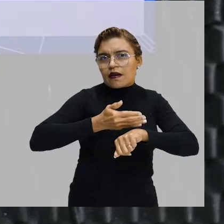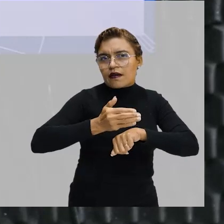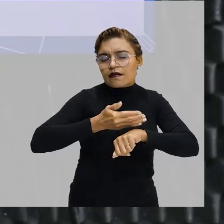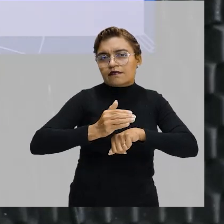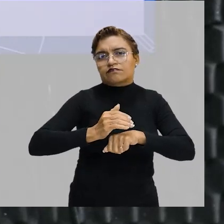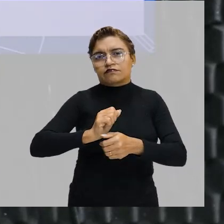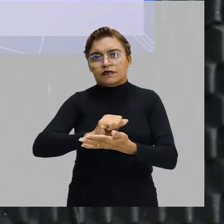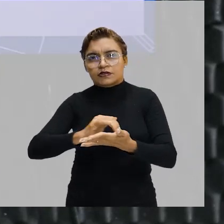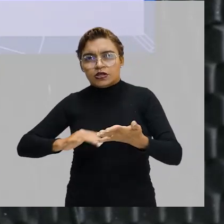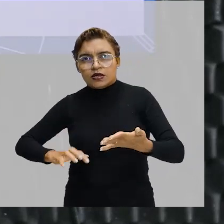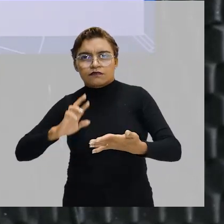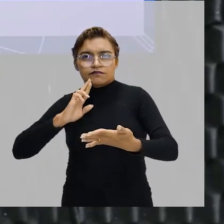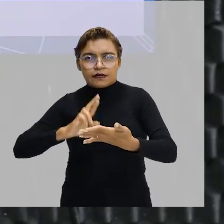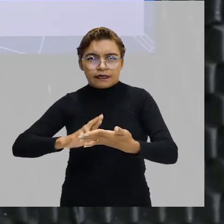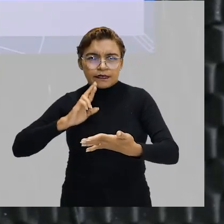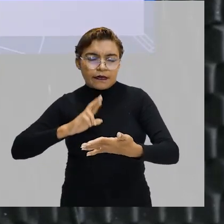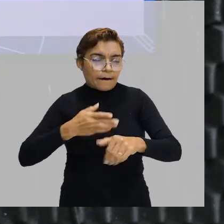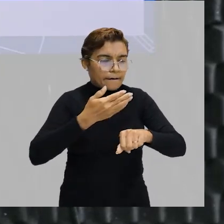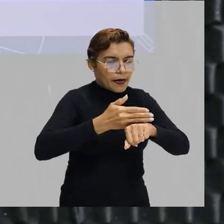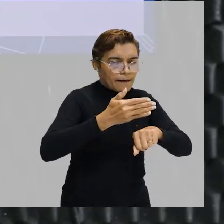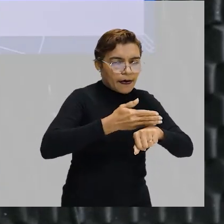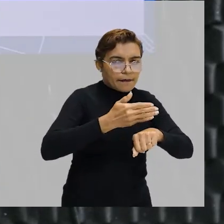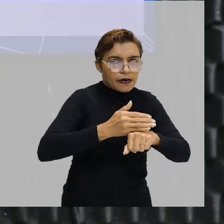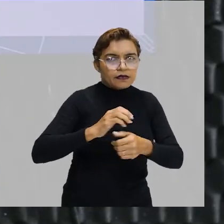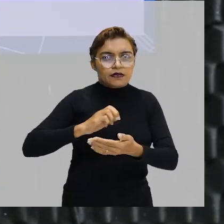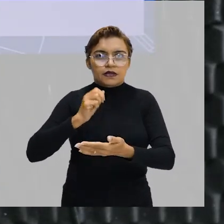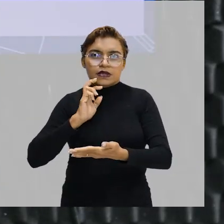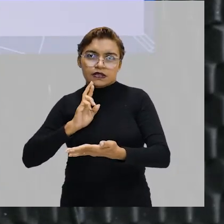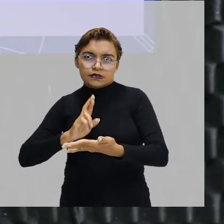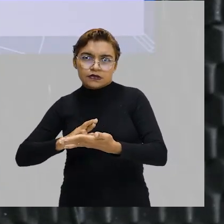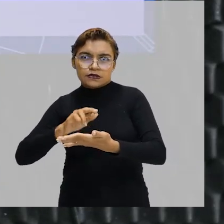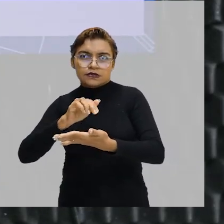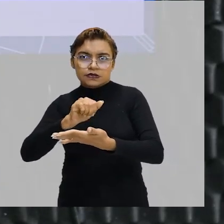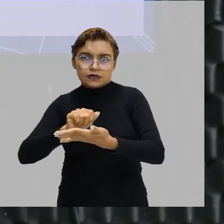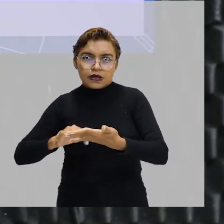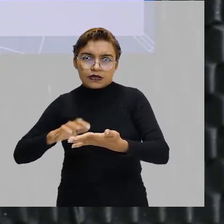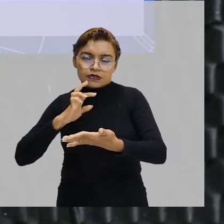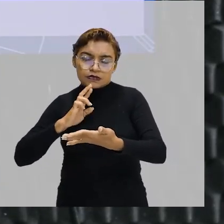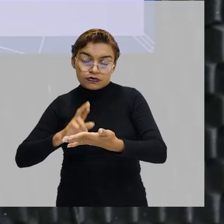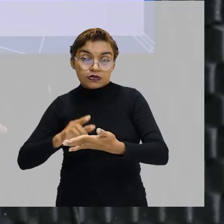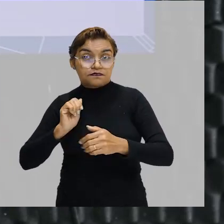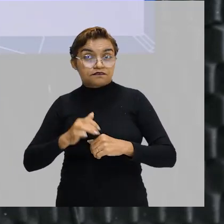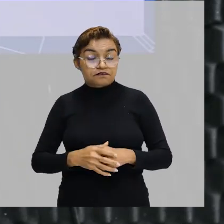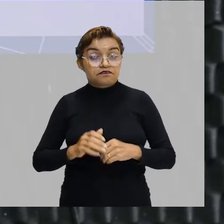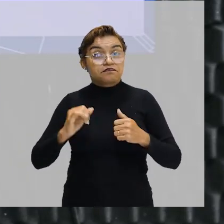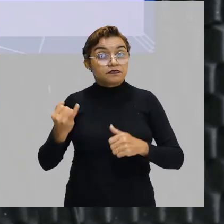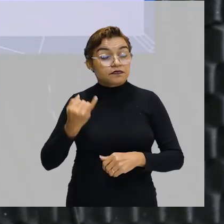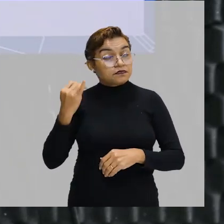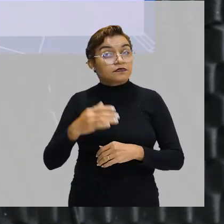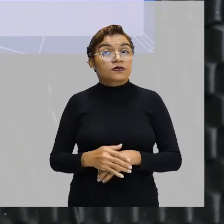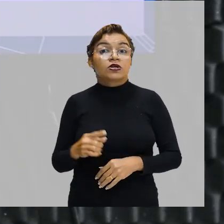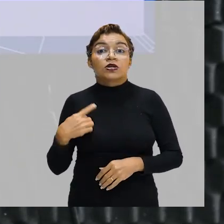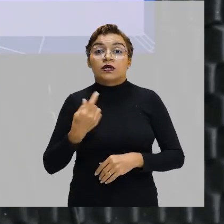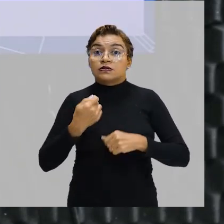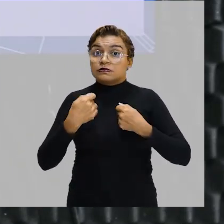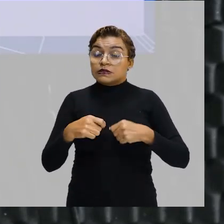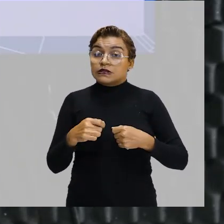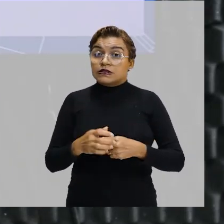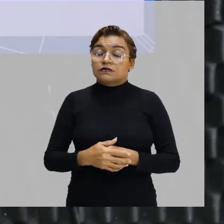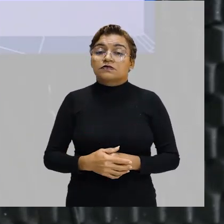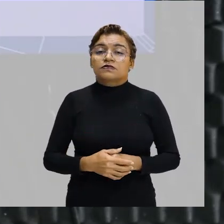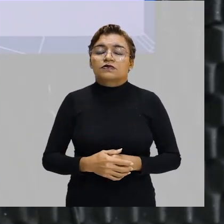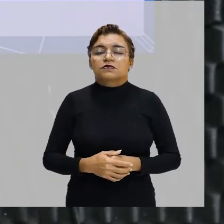e exercício. Então, tudo aquilo que nós lidamos no dia a dia, nós temos que ter esse olhar mais